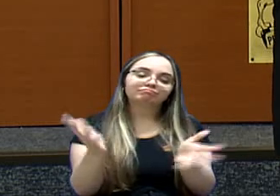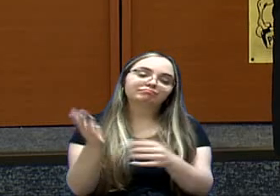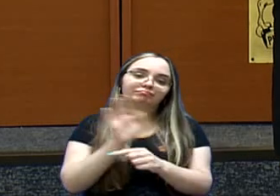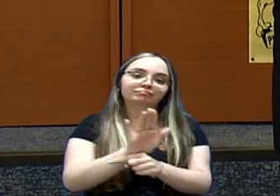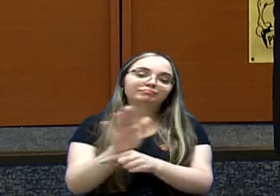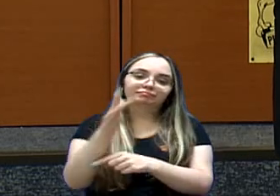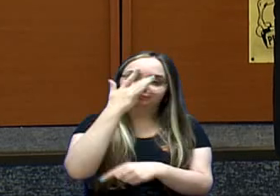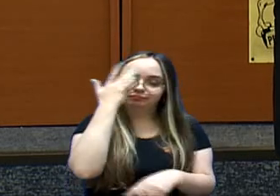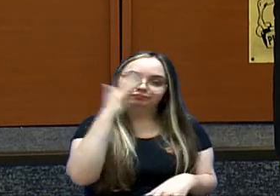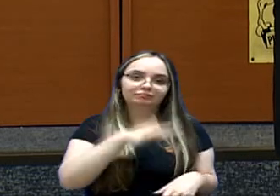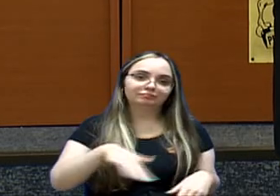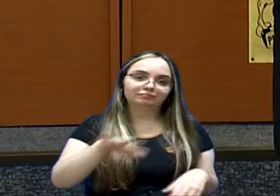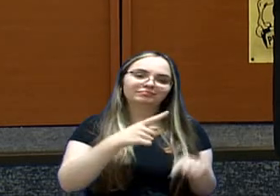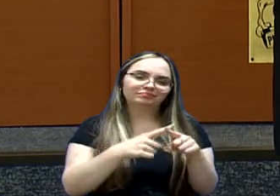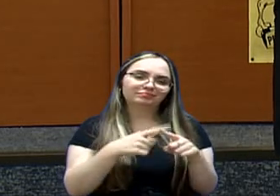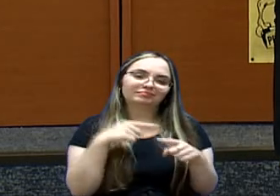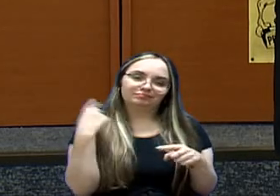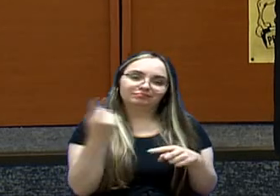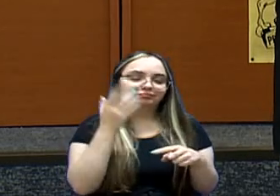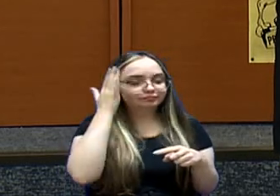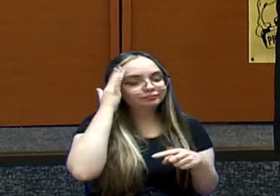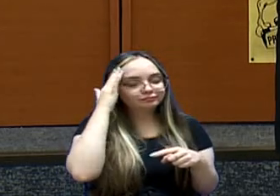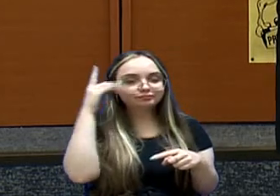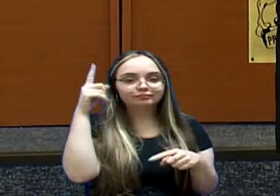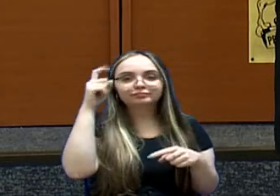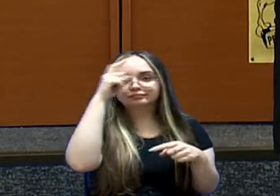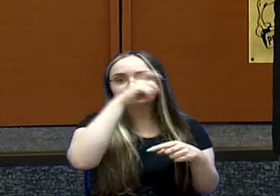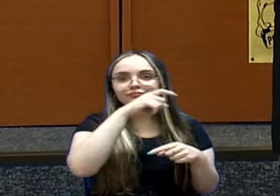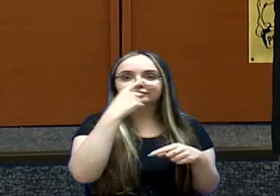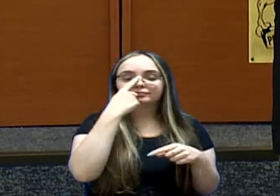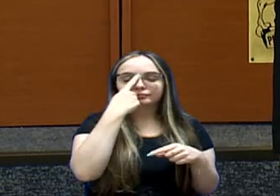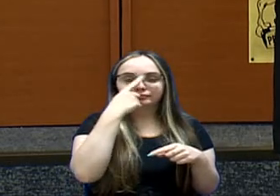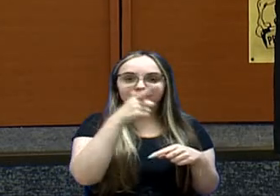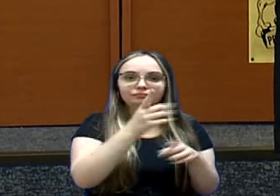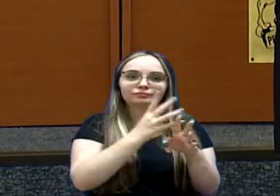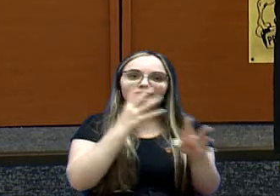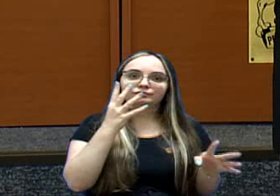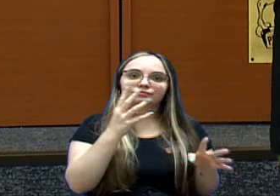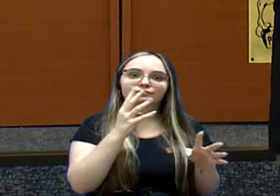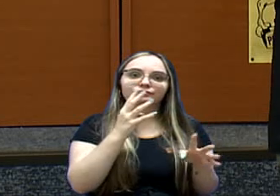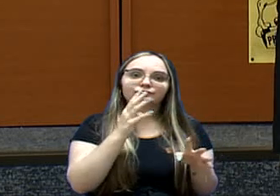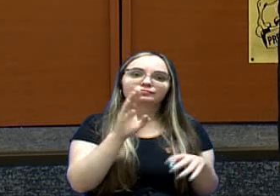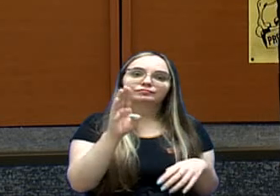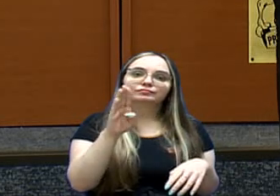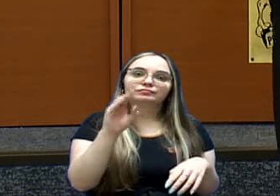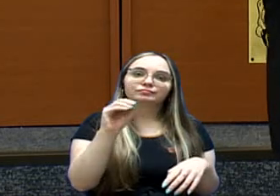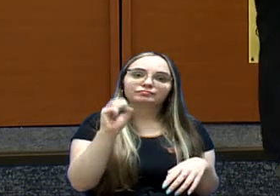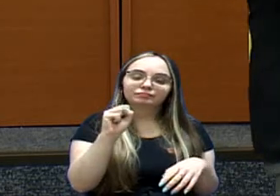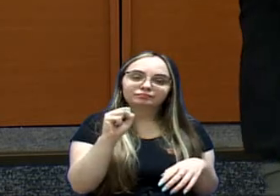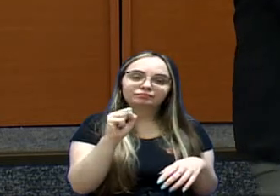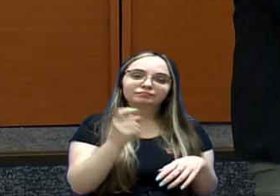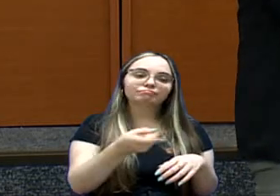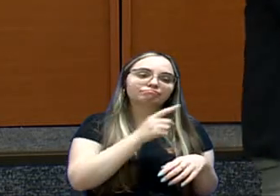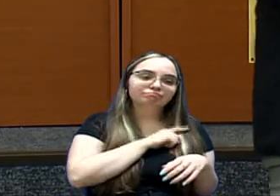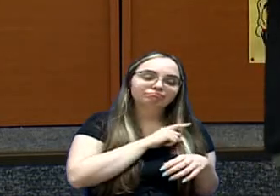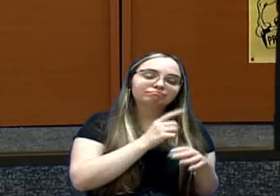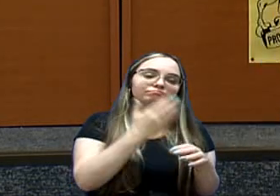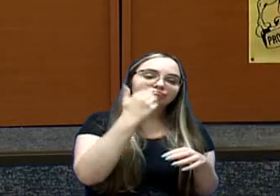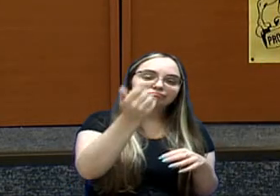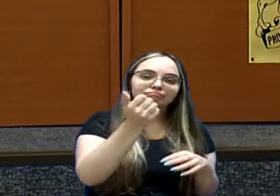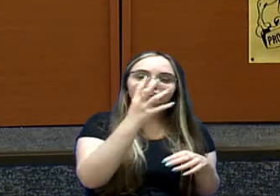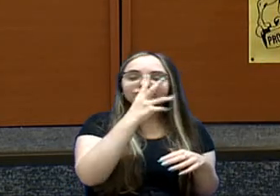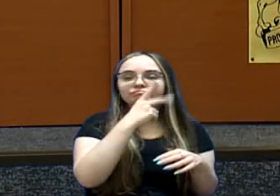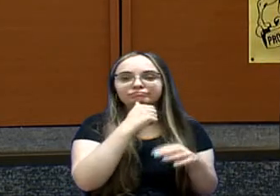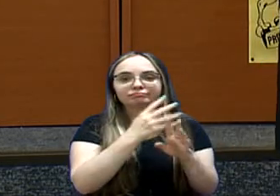ajudar a comunidade, porque a gente sabe quanto é difícil você ficar na fila para ir lá num bus, para passar, para ser chamado,